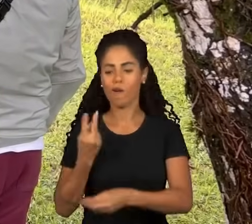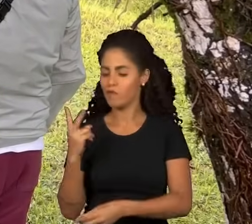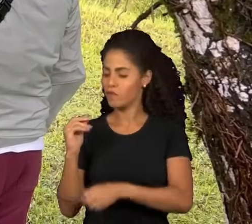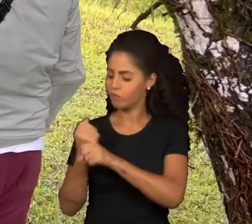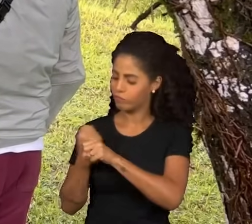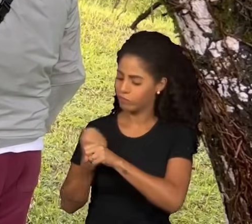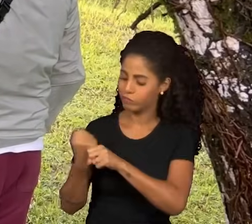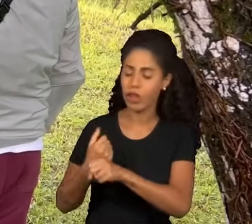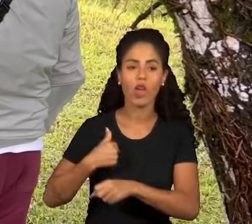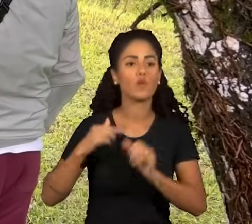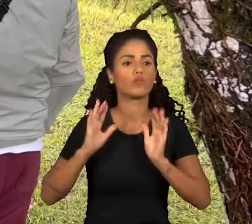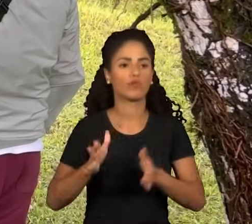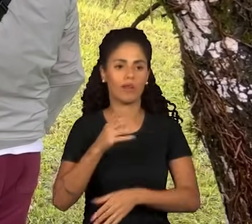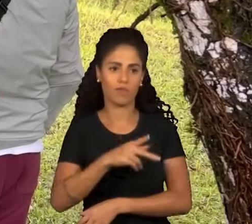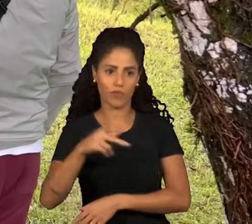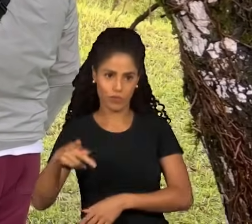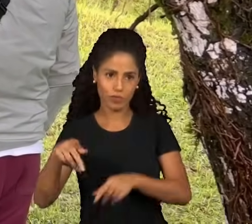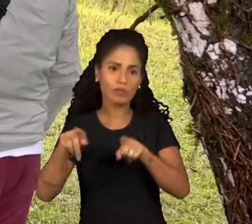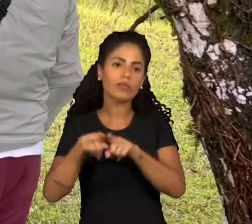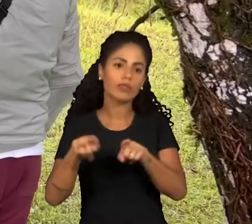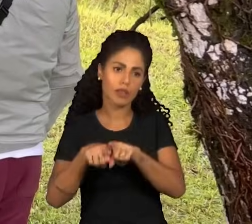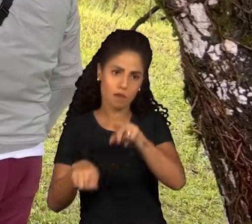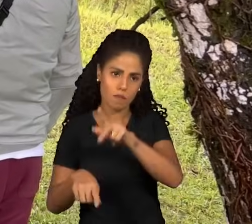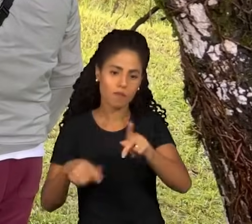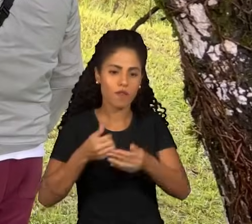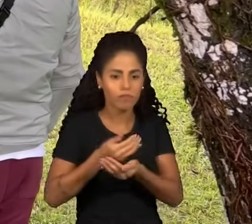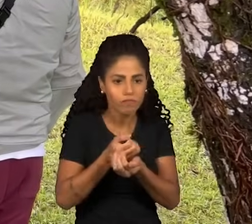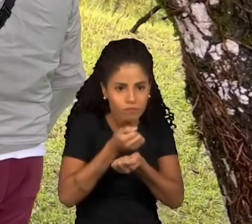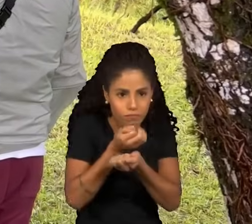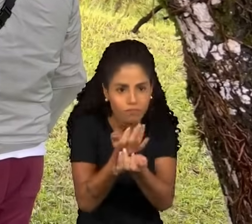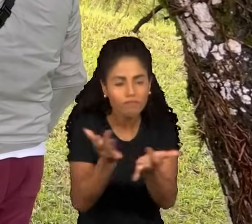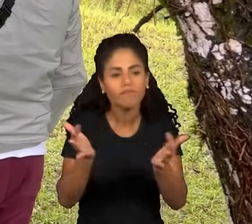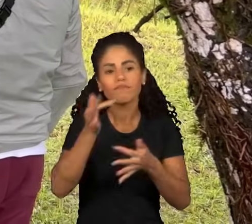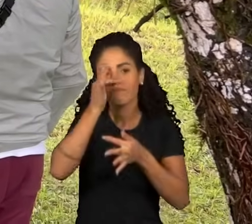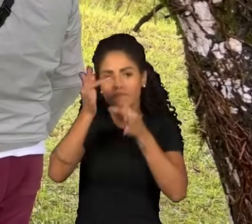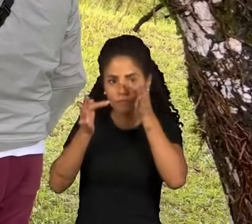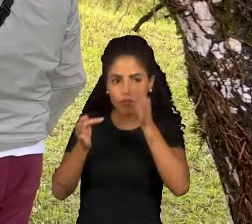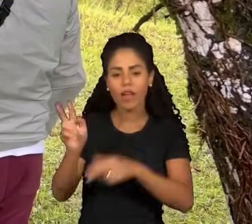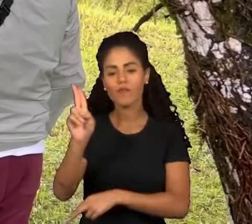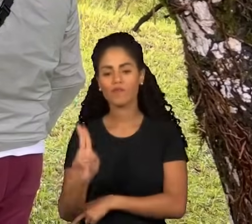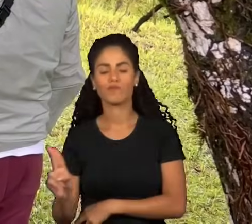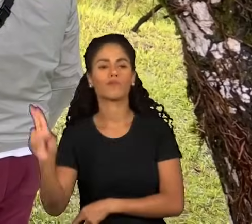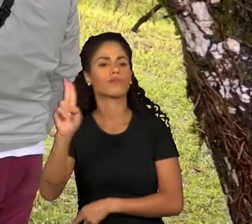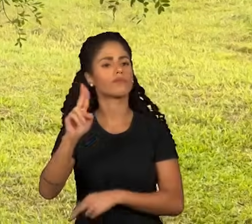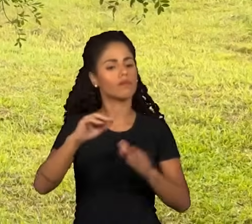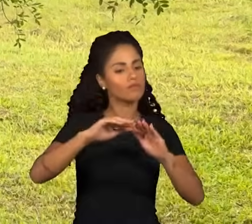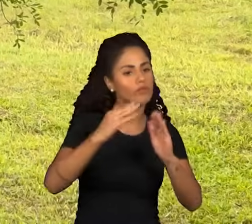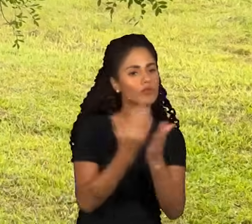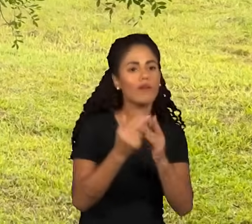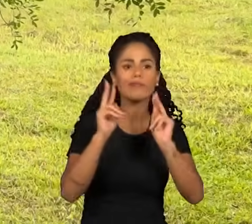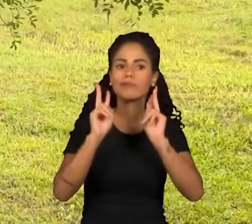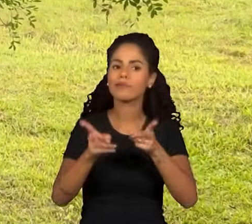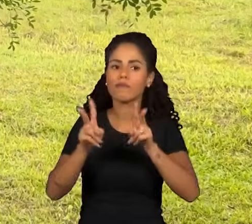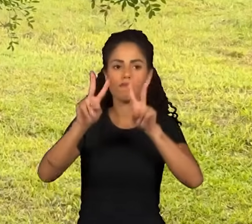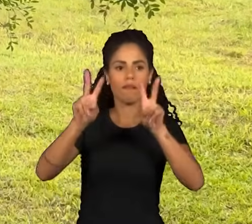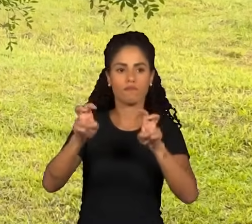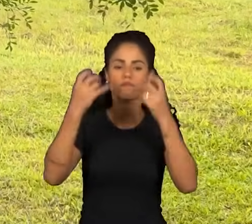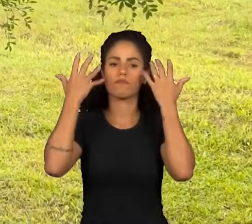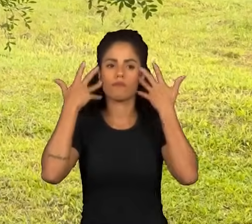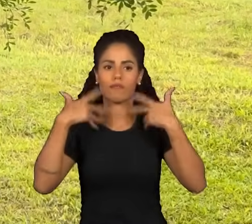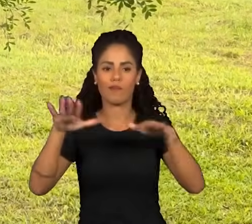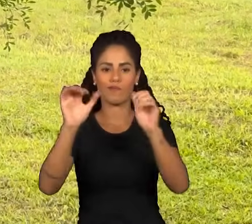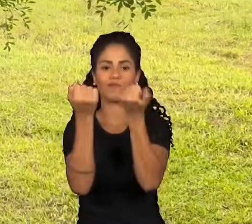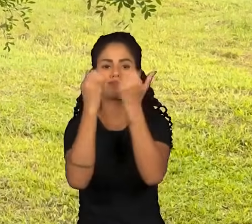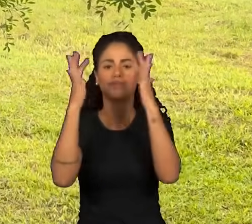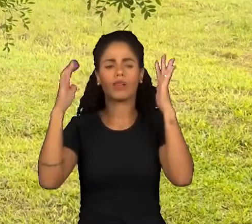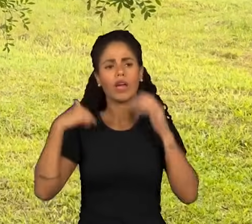trabalho como professor, já fui professor de botânica em universidade, em escola, sempre falando de natureza, e eu comecei a perceber que